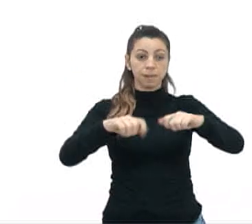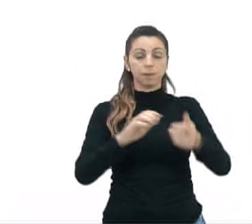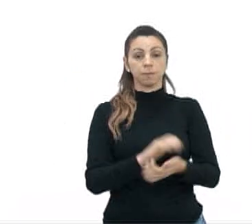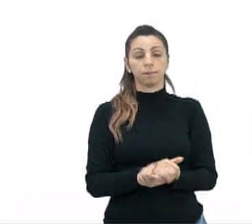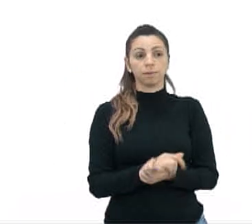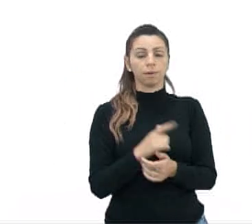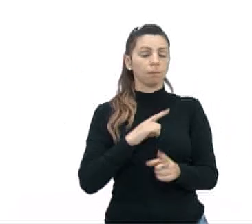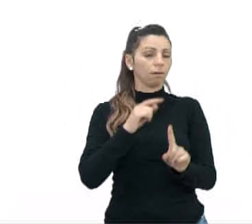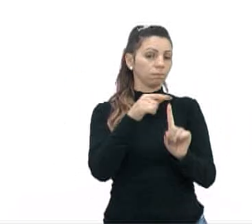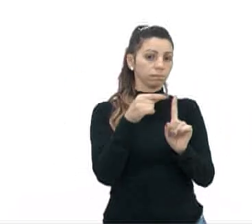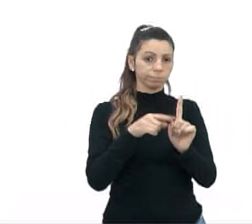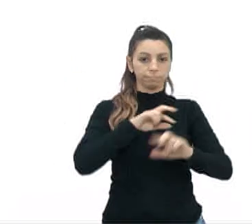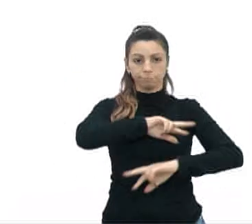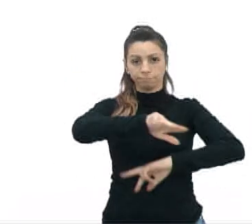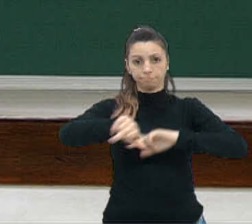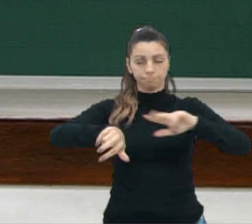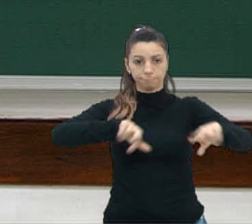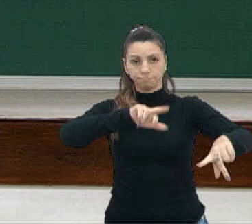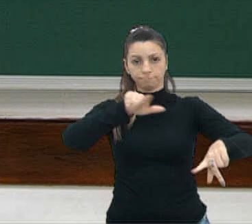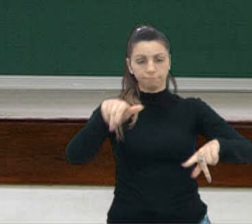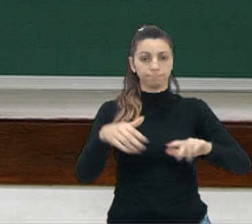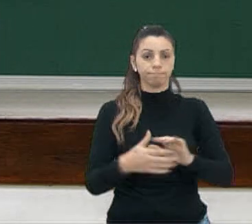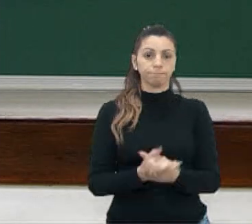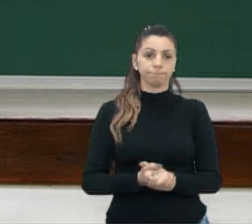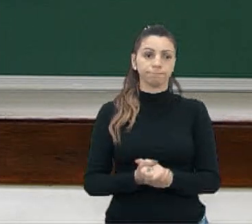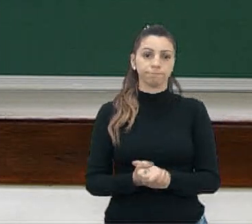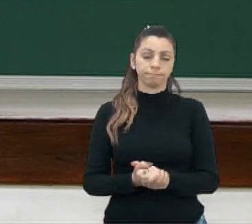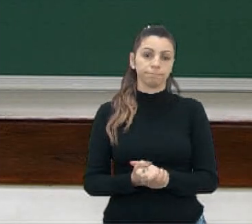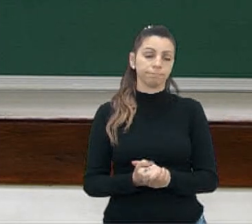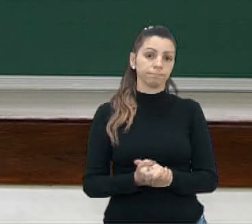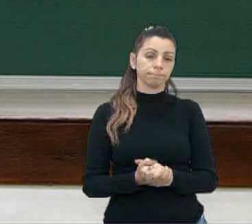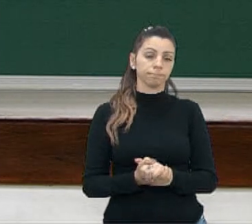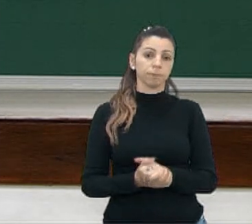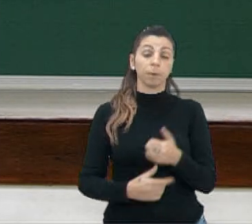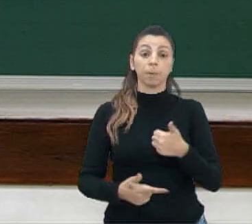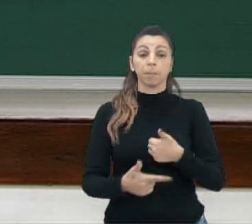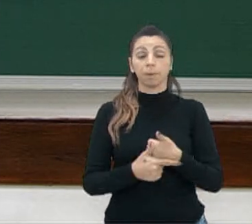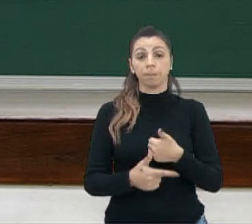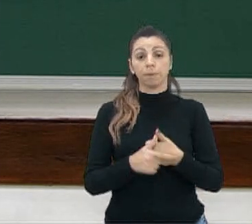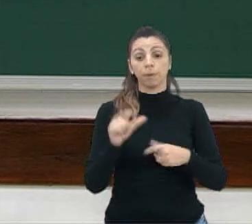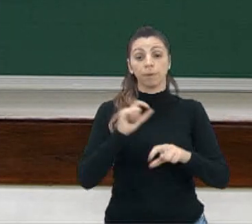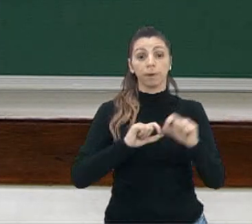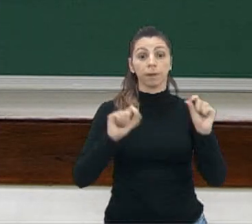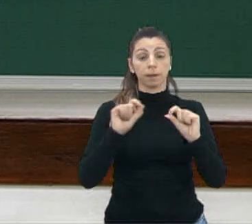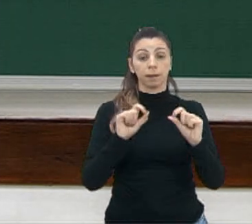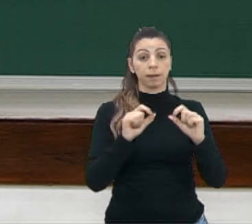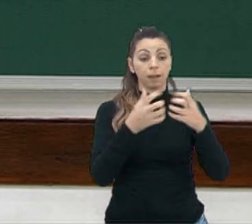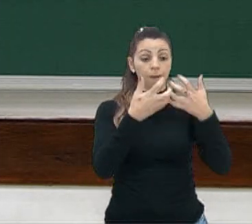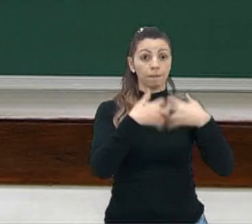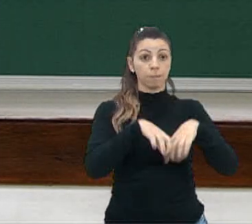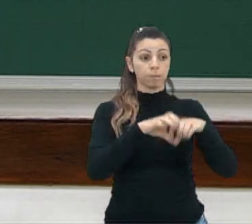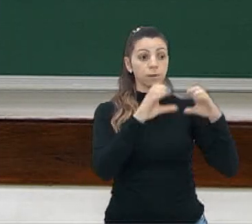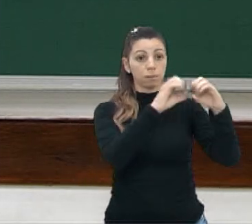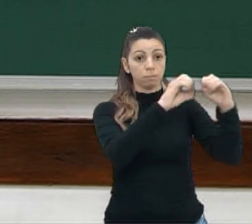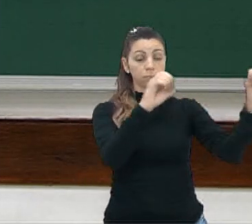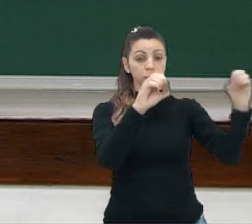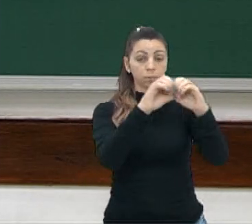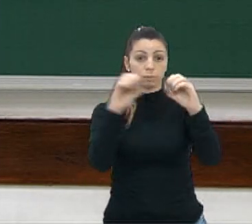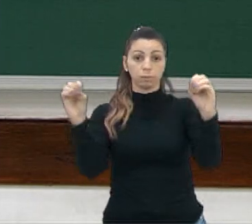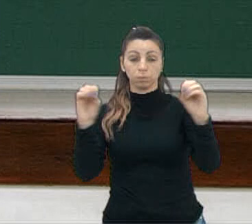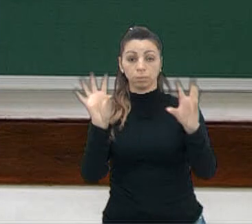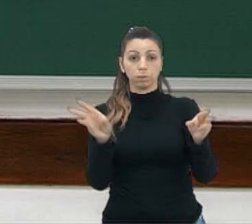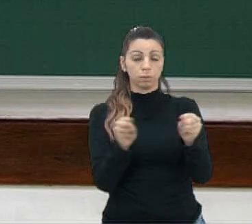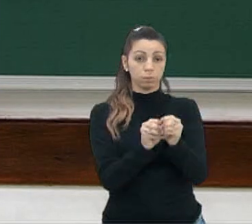tipos. Vai depender de que papel ela está exercendo, caso fosse uma oração simples, mais ou menos assim.